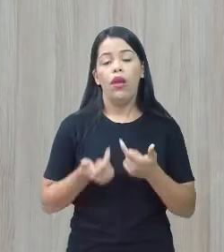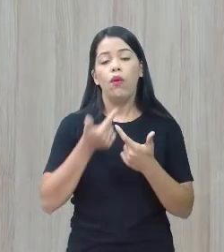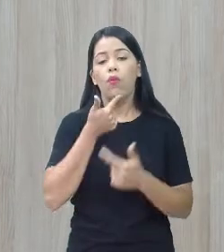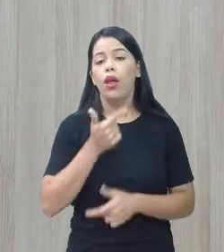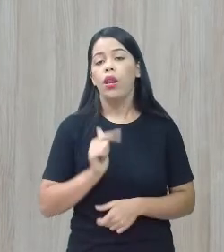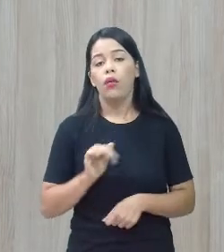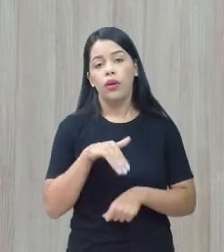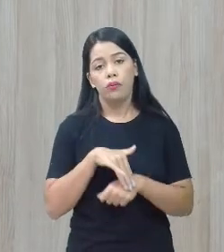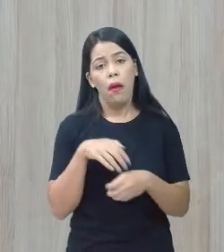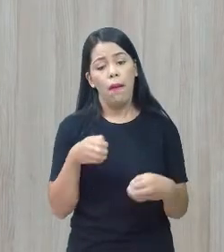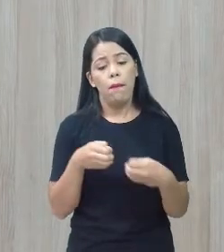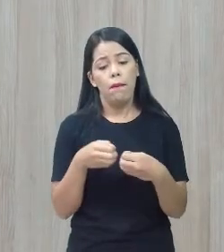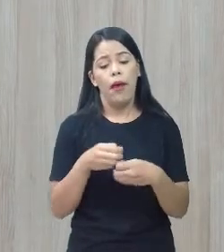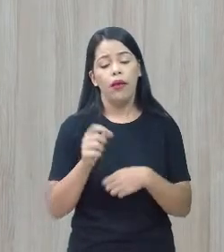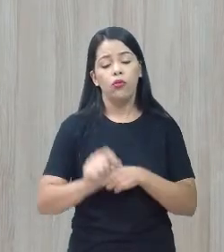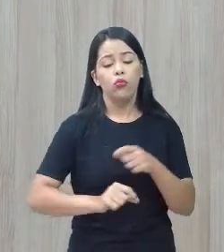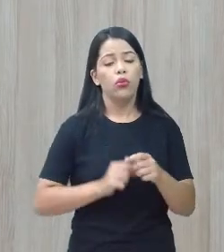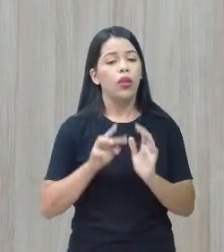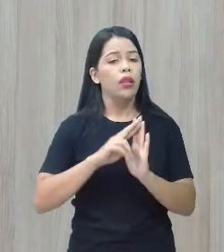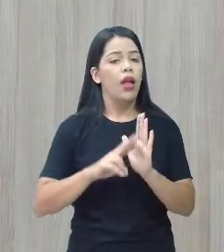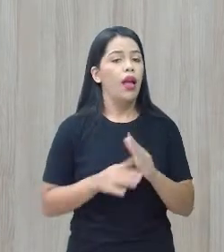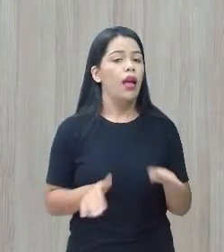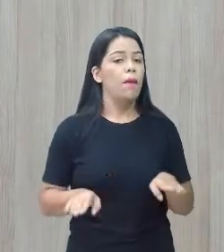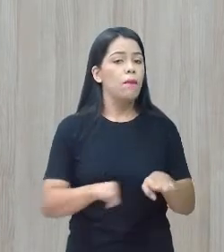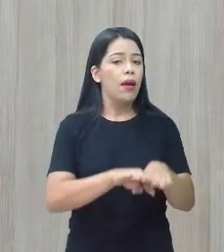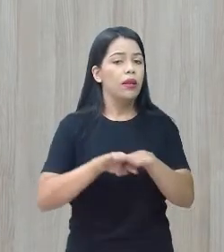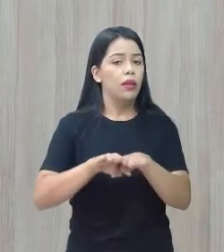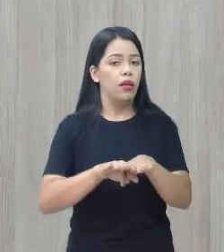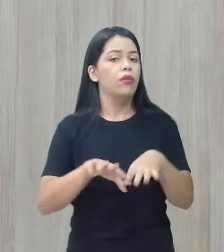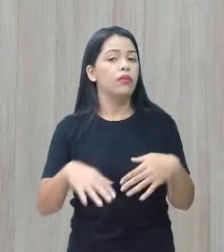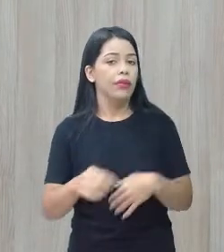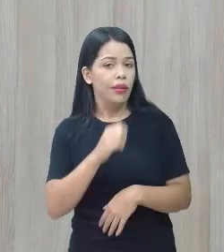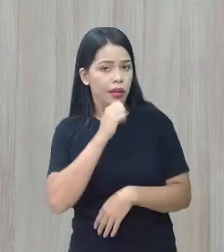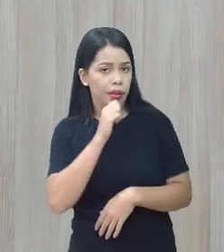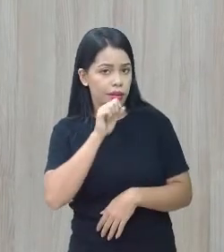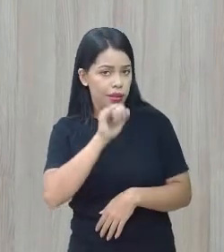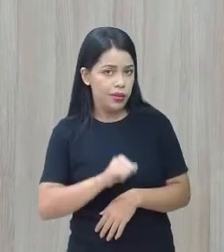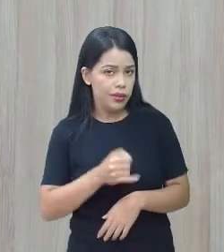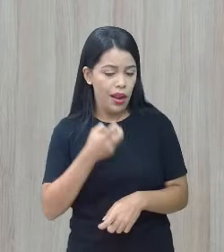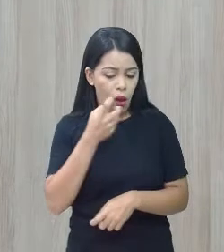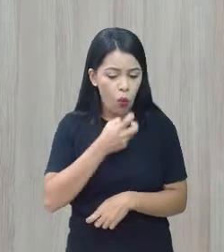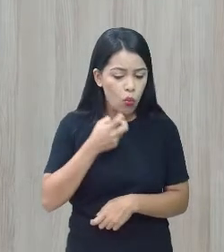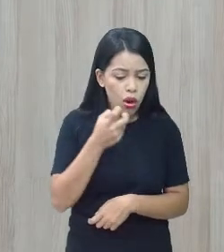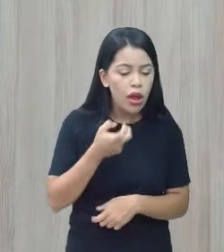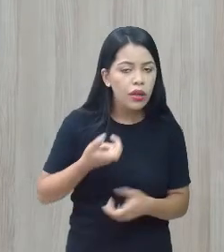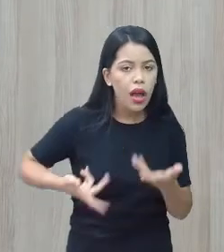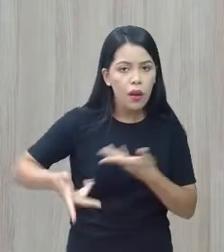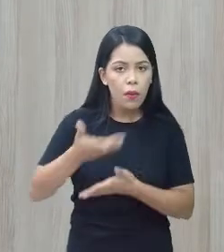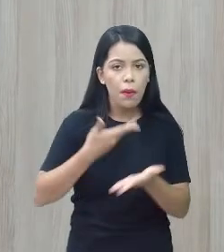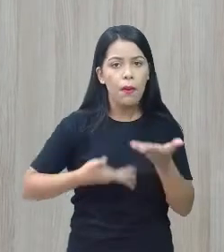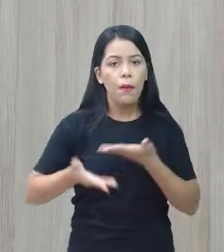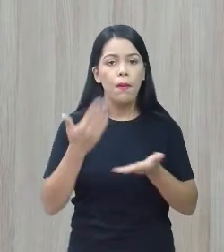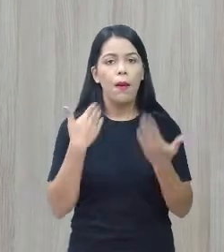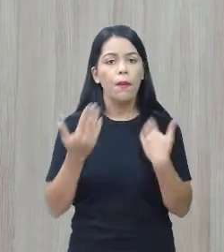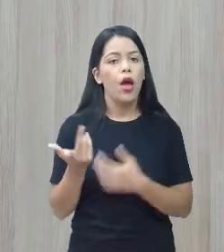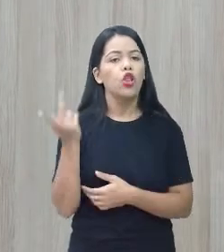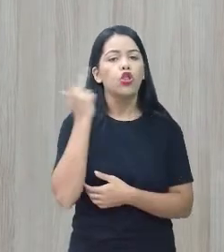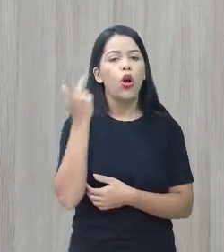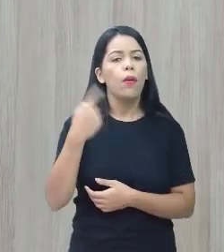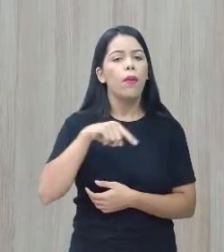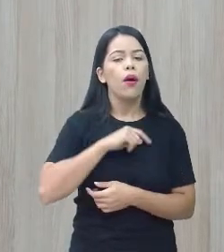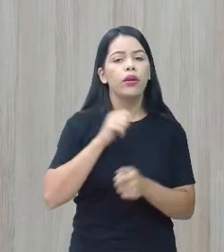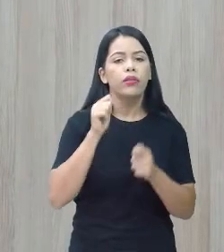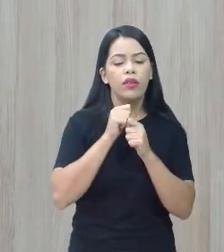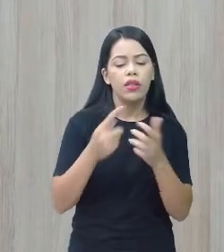linguagem mais próxima do padrão. E ainda assim, na oralidade, é comum que a gente cometa alguns